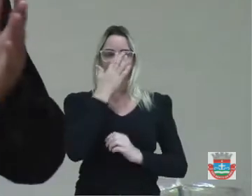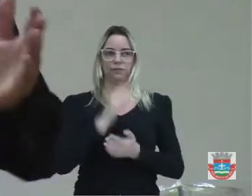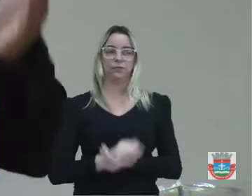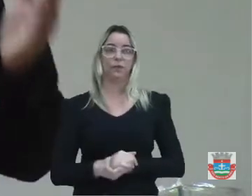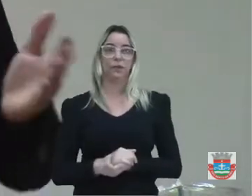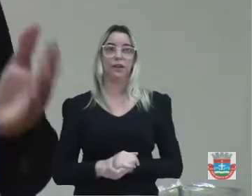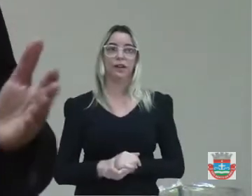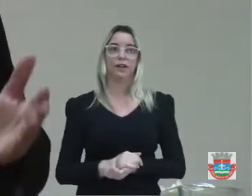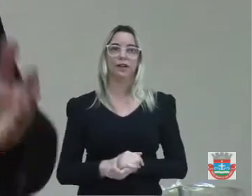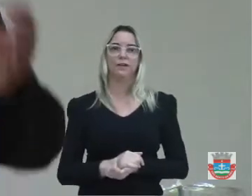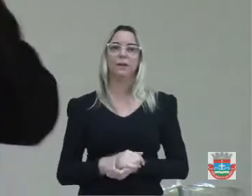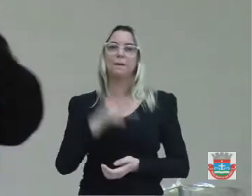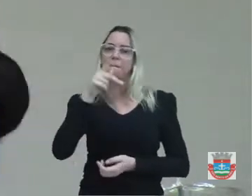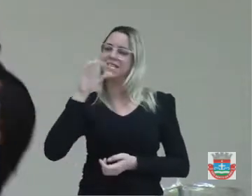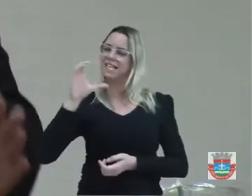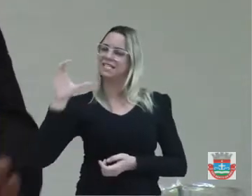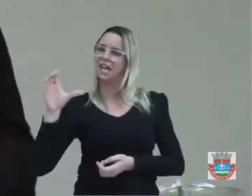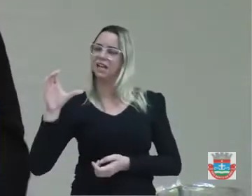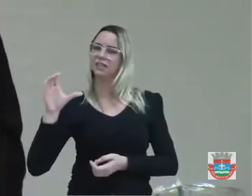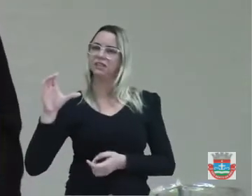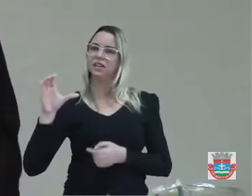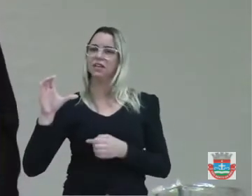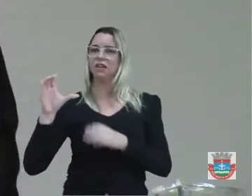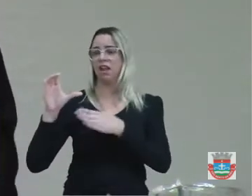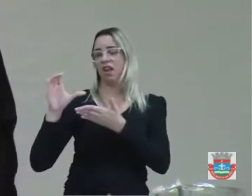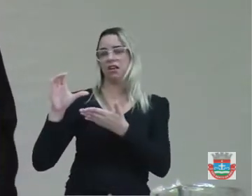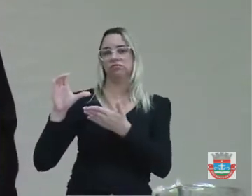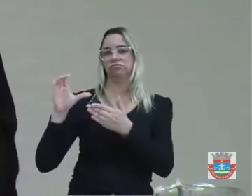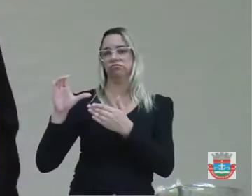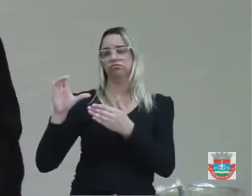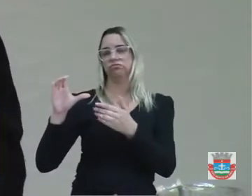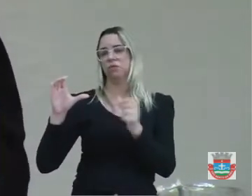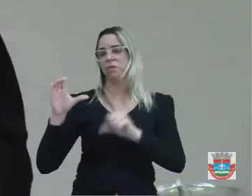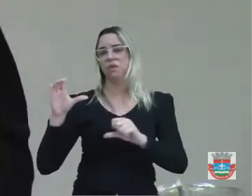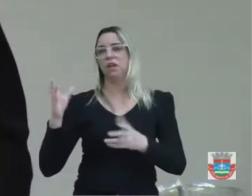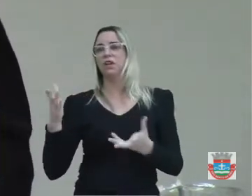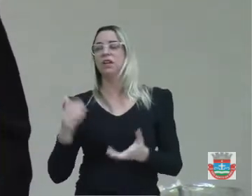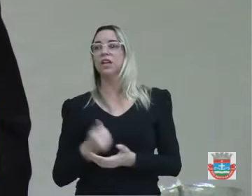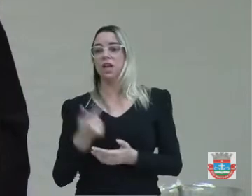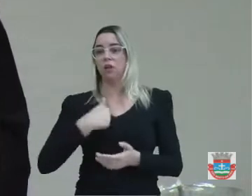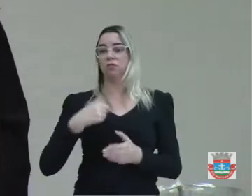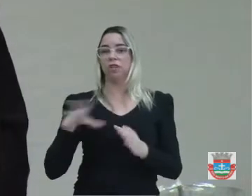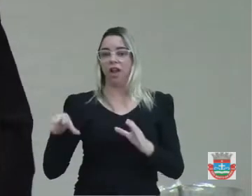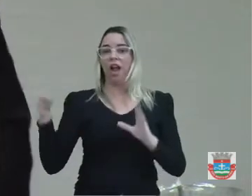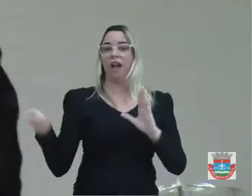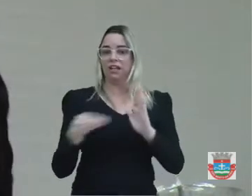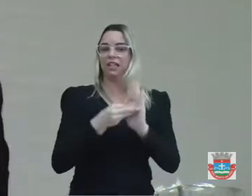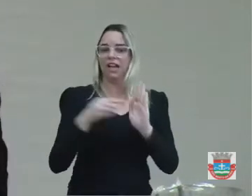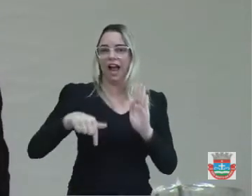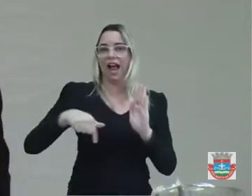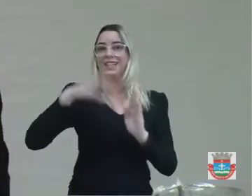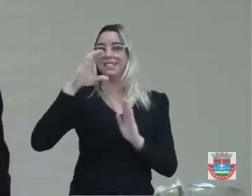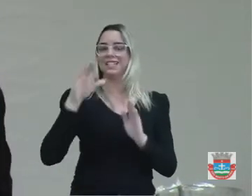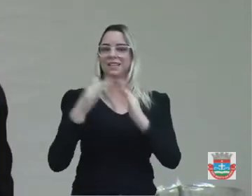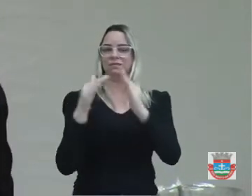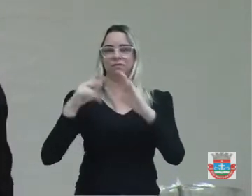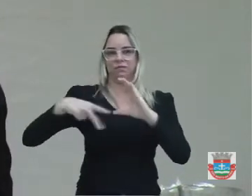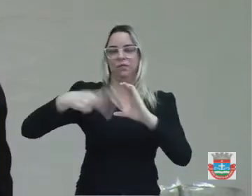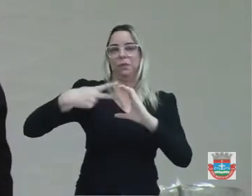Querem jogar o PCC do professor no ralo. E eu vou contar com essa casa para não deixar isso acontecer.